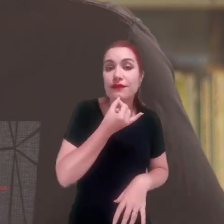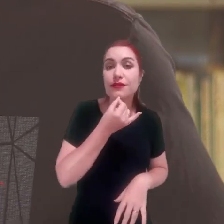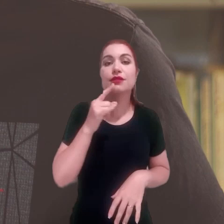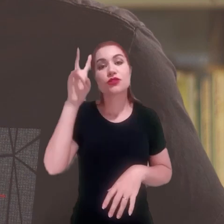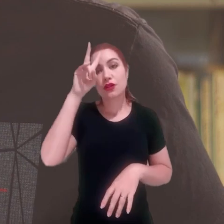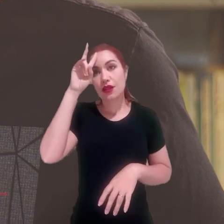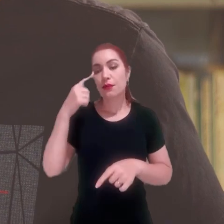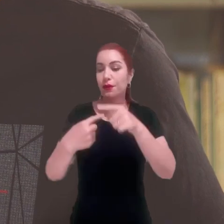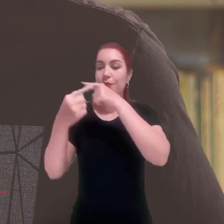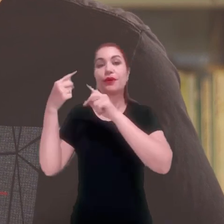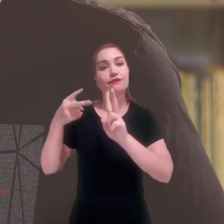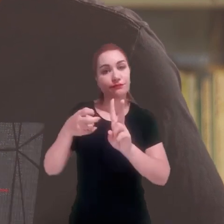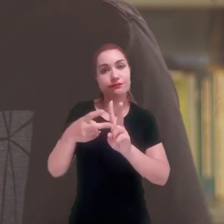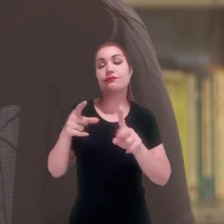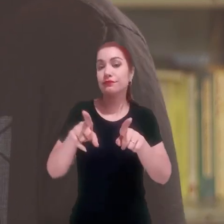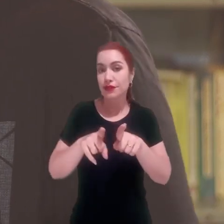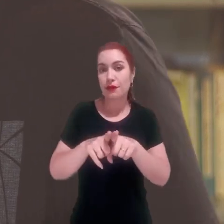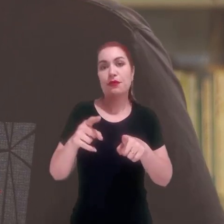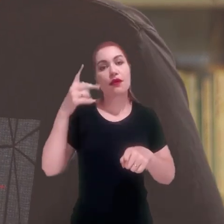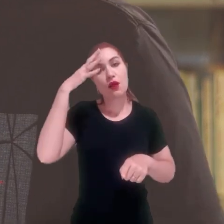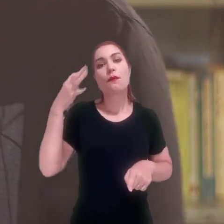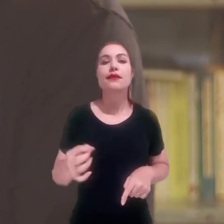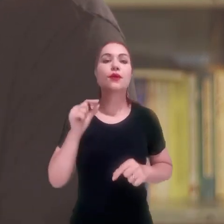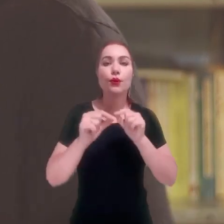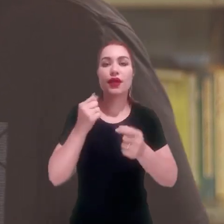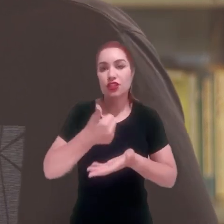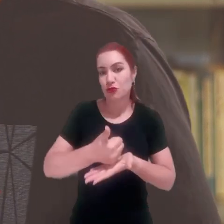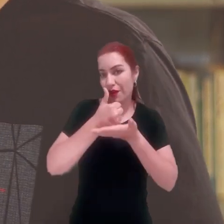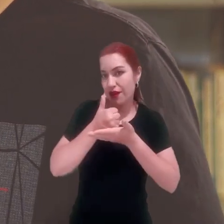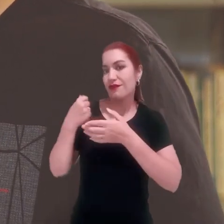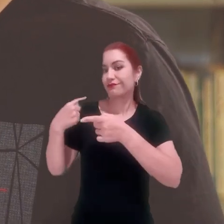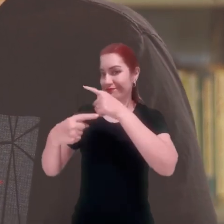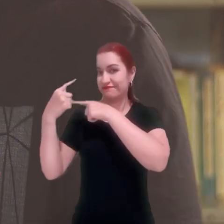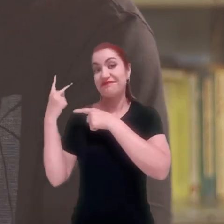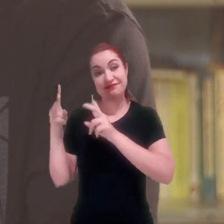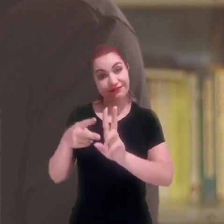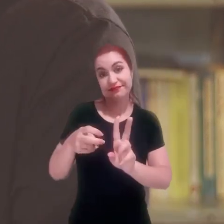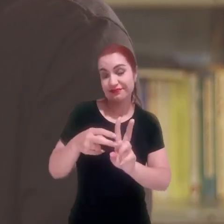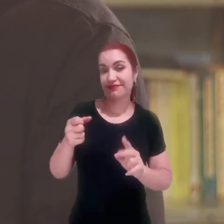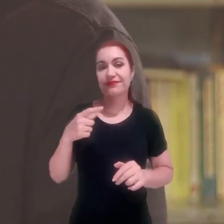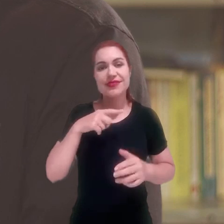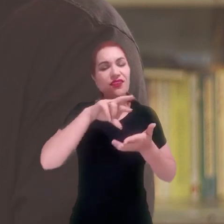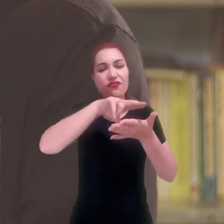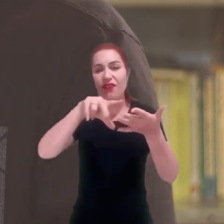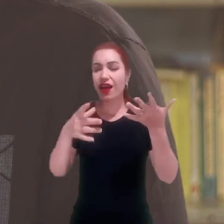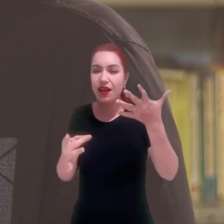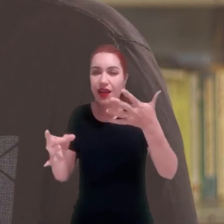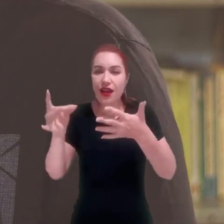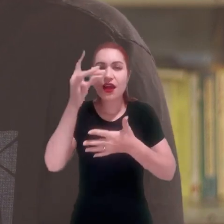não se liguem a essa herança cultural indígena, né? Que não tenha a compreensão lá que o chimarrão veio desses indígenas Guarani, que toda uma série de